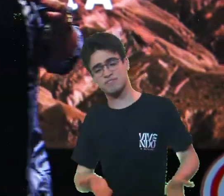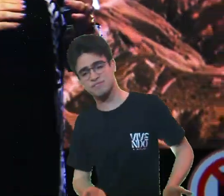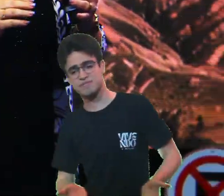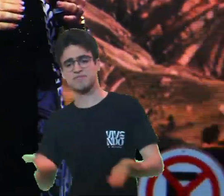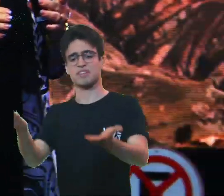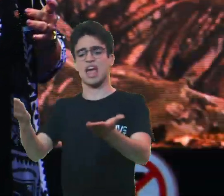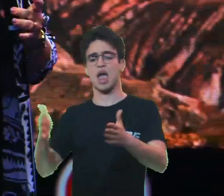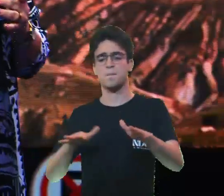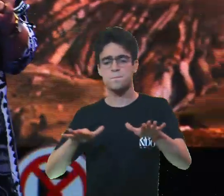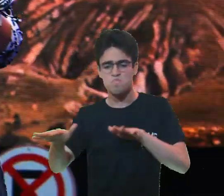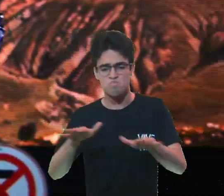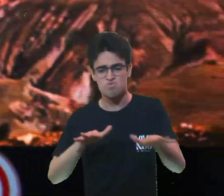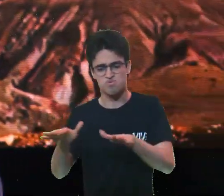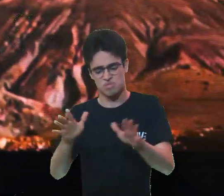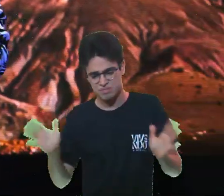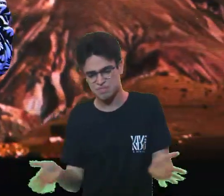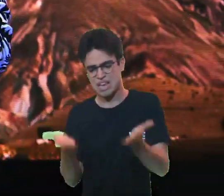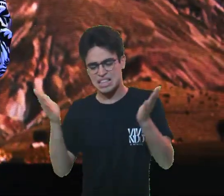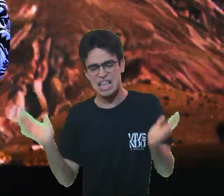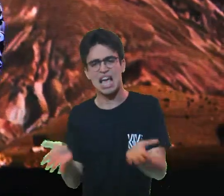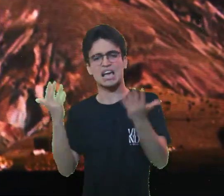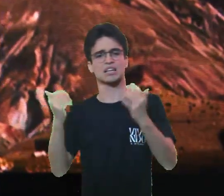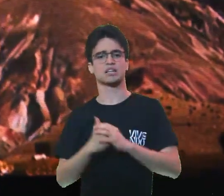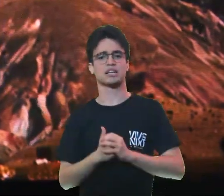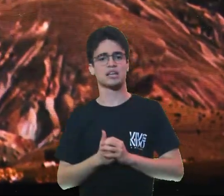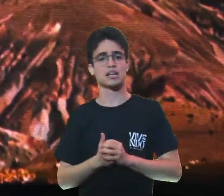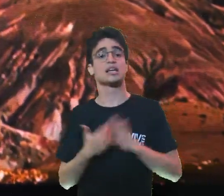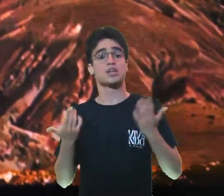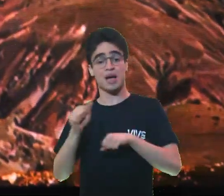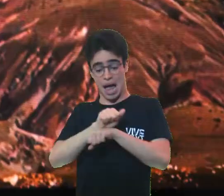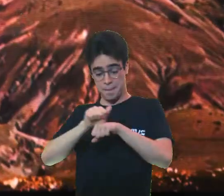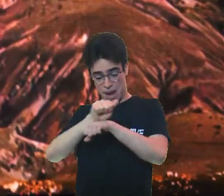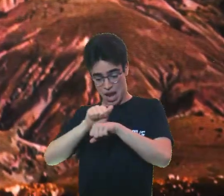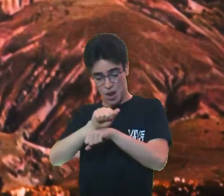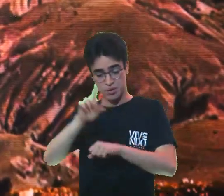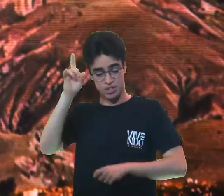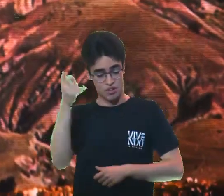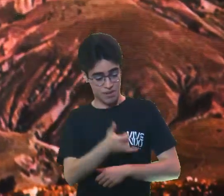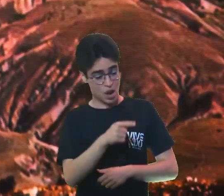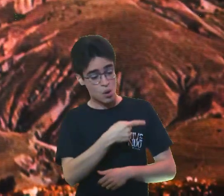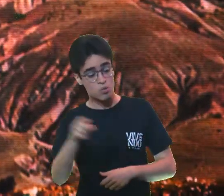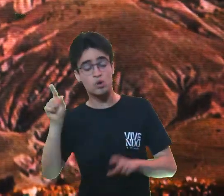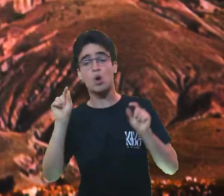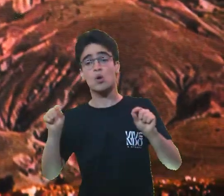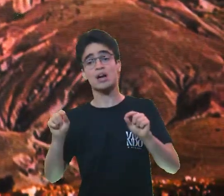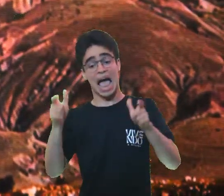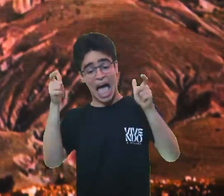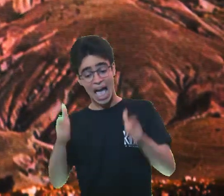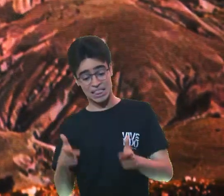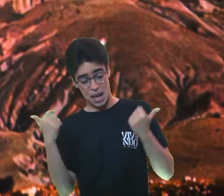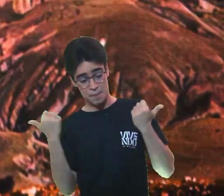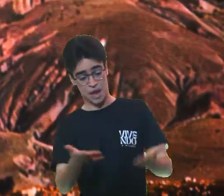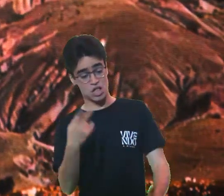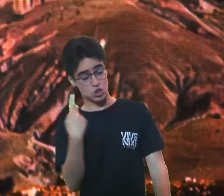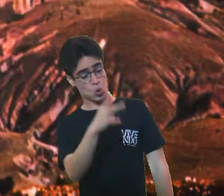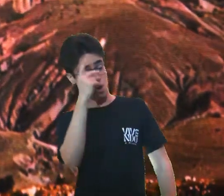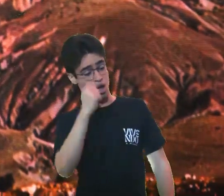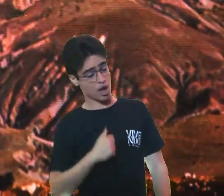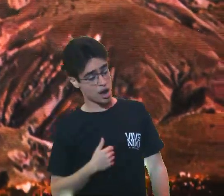percorre a terra, levanta. Deus disse para Abraão, a terra é sua, mas Abraão